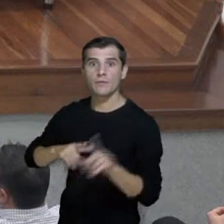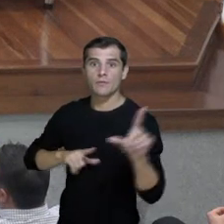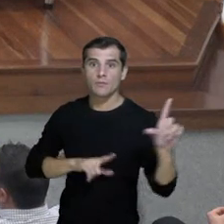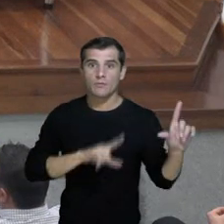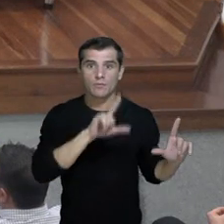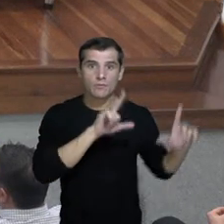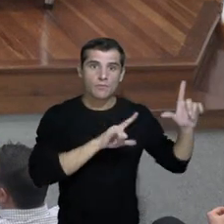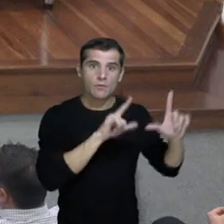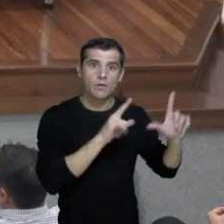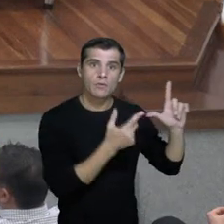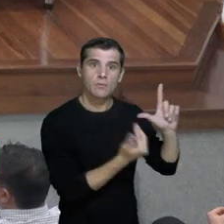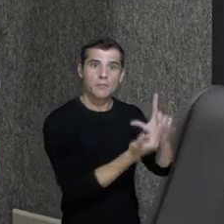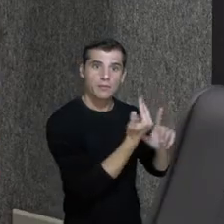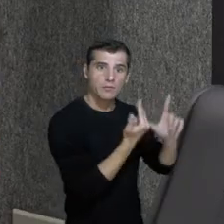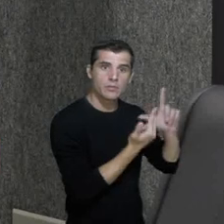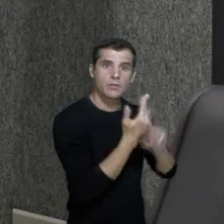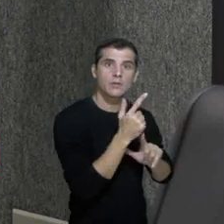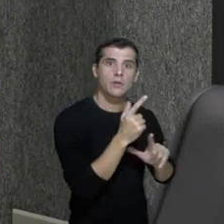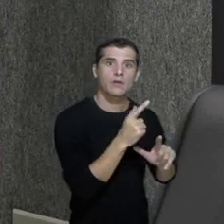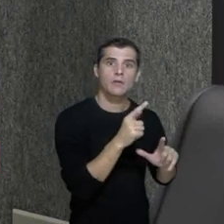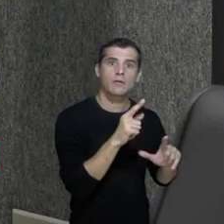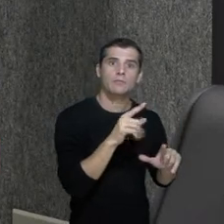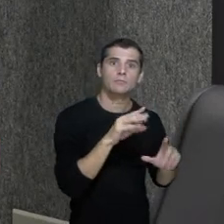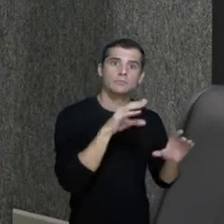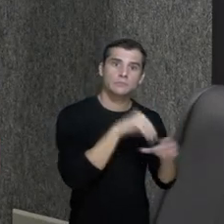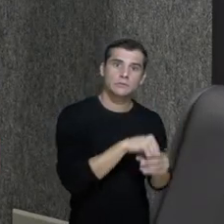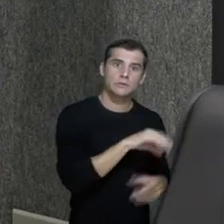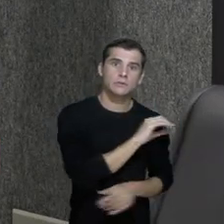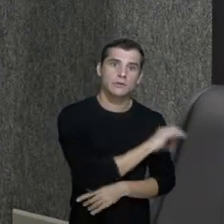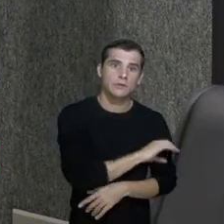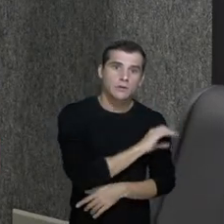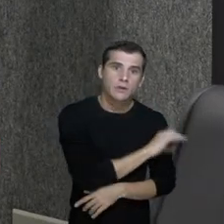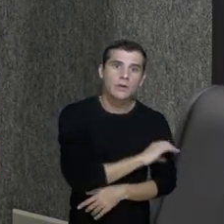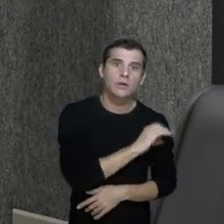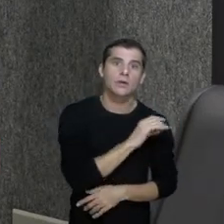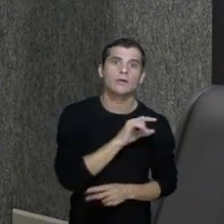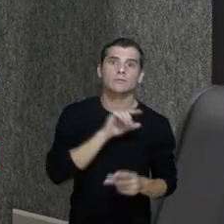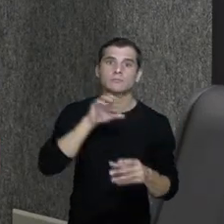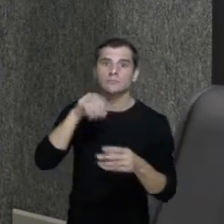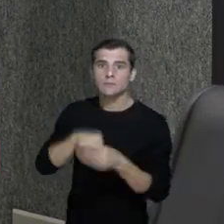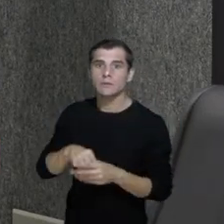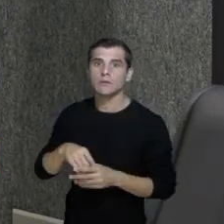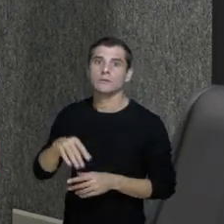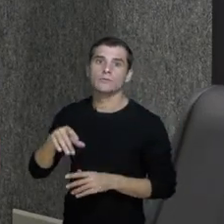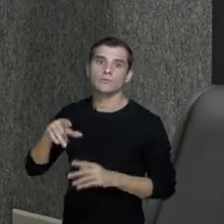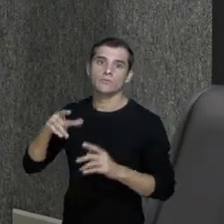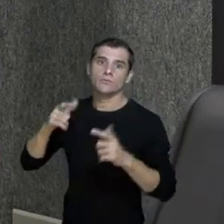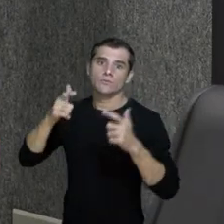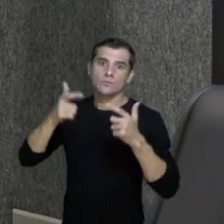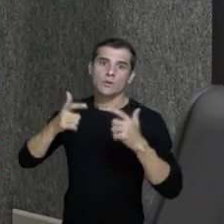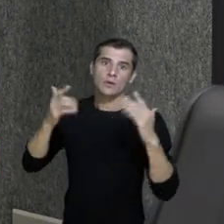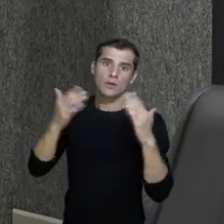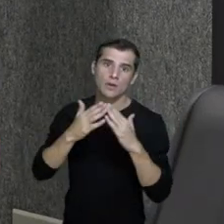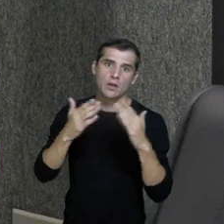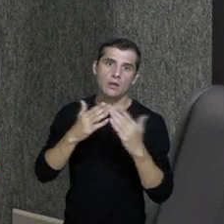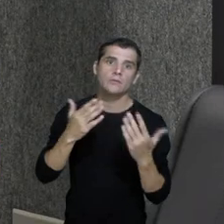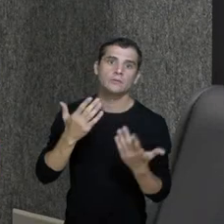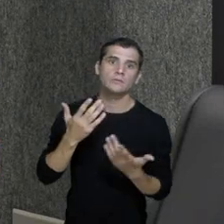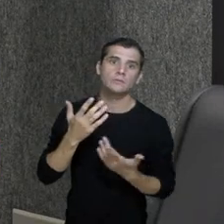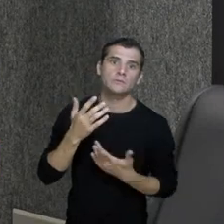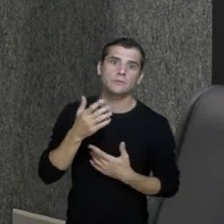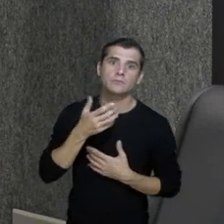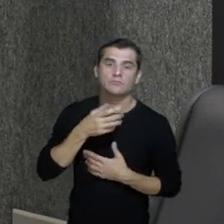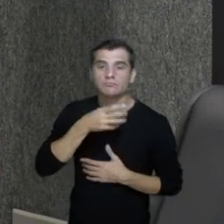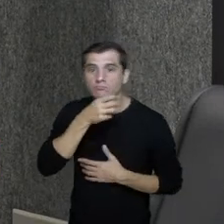num Asilo do que num Museu e eu sempre quis ter quadro em museu ainda quero se algum Museu quiser botar uma obra Minha Claro que eu quero